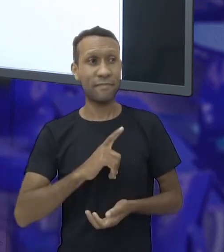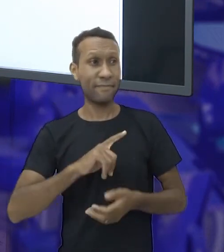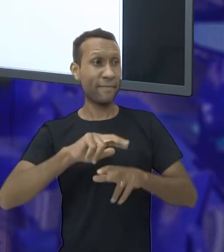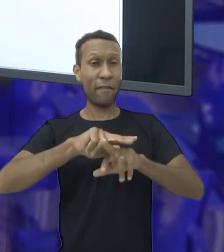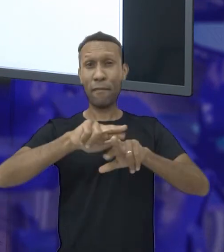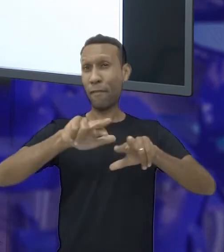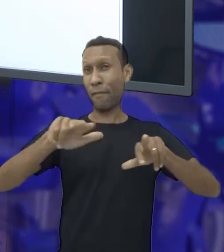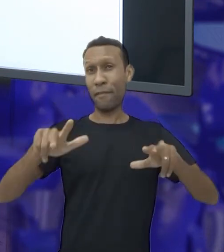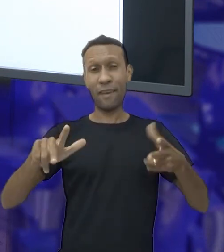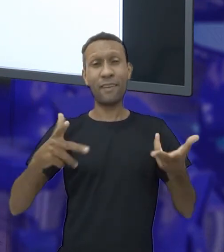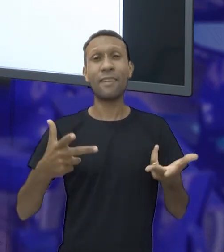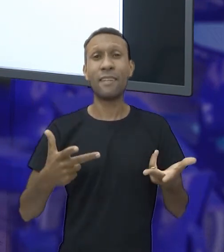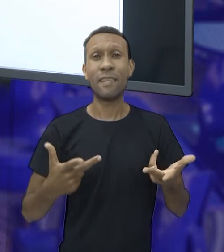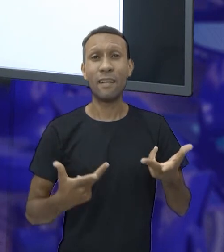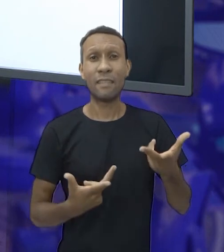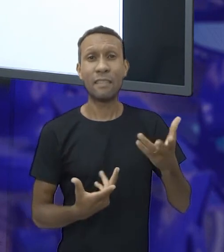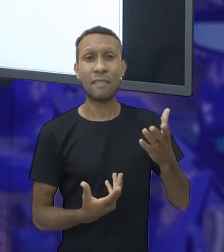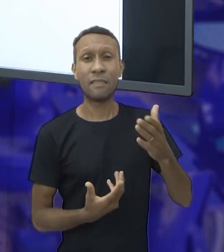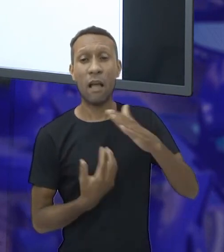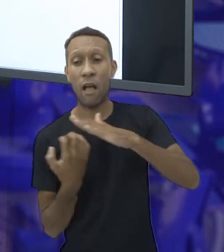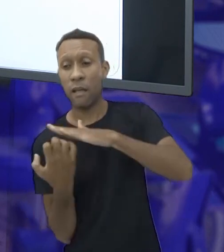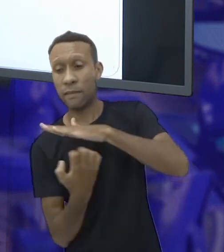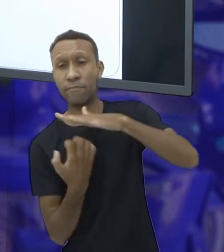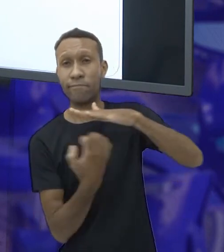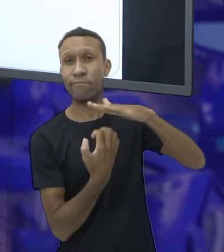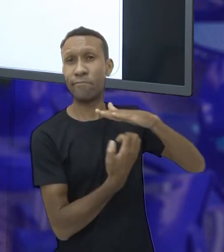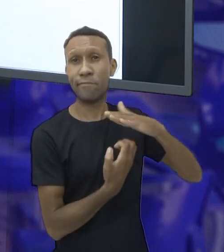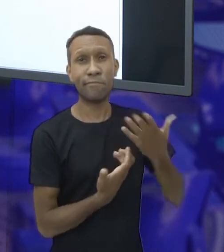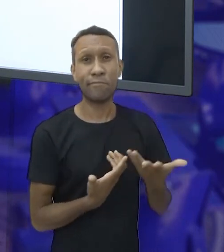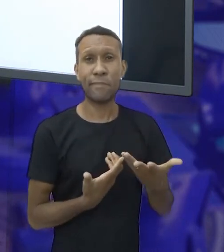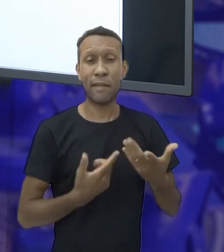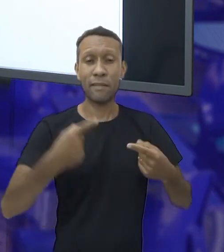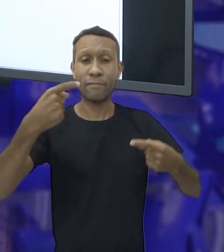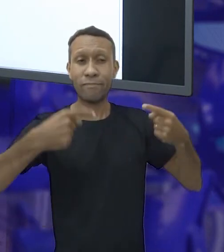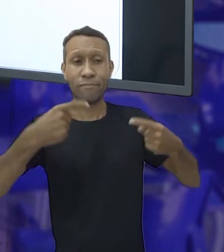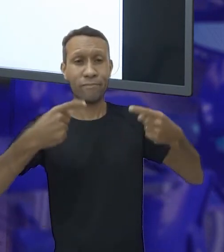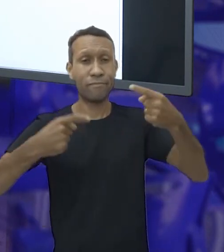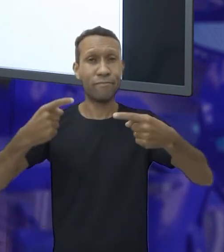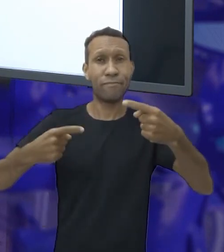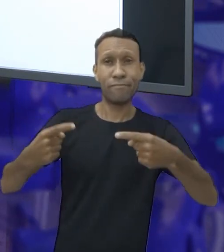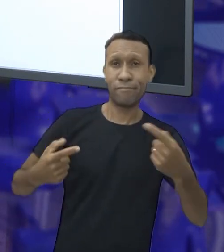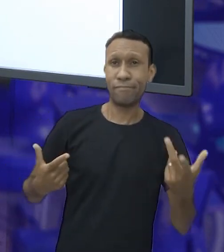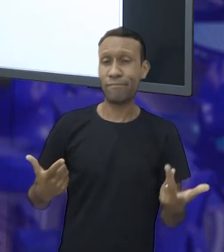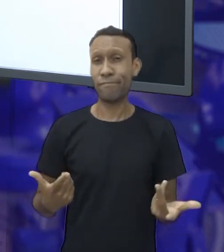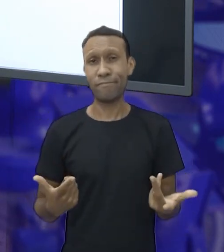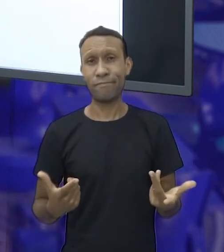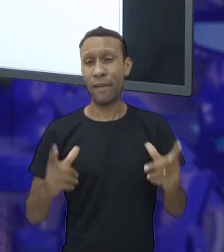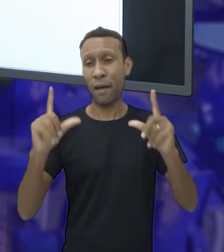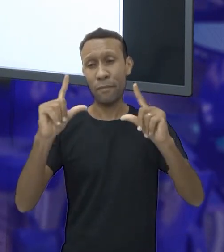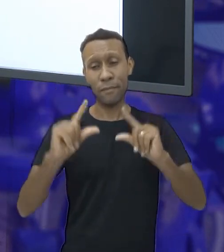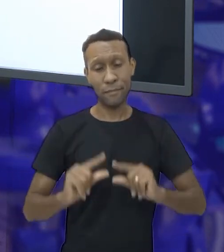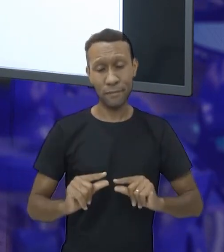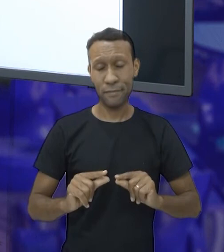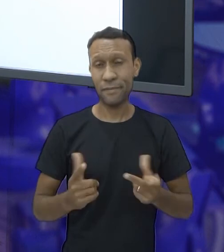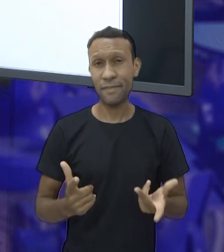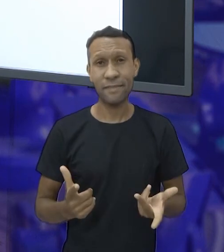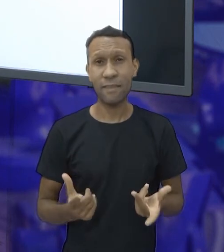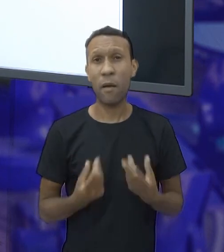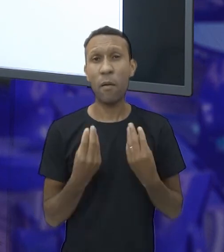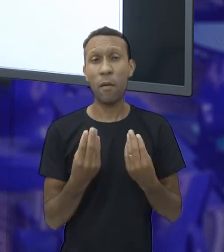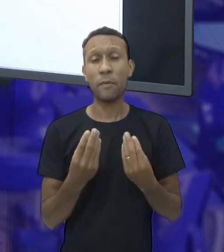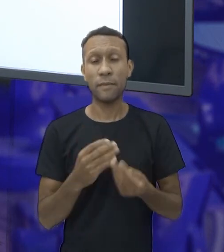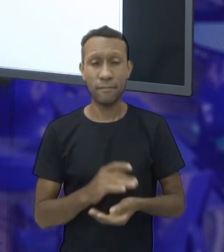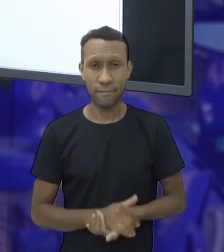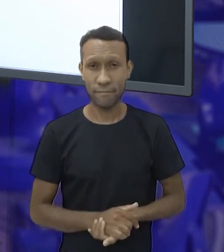Renault, Peugeot, com a, sei lá, até mesmo as indústrias britânicas, né? A Range Rover, Land Rover. Não